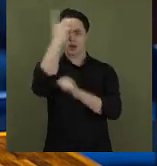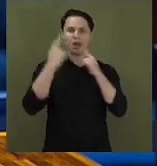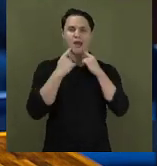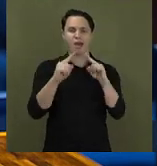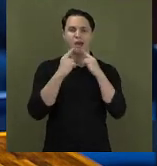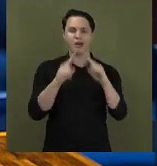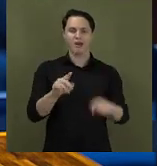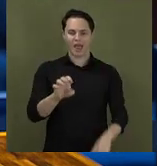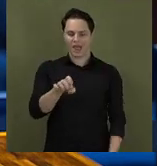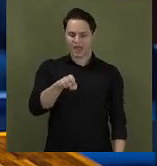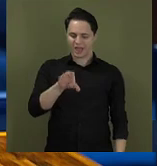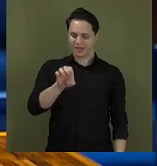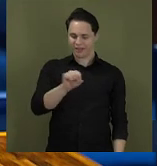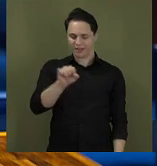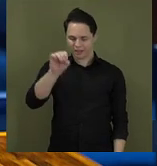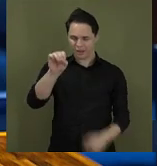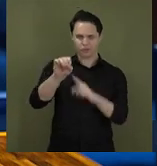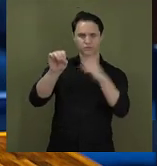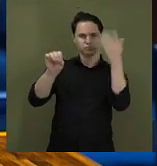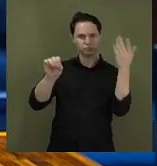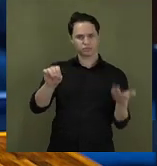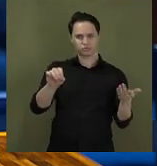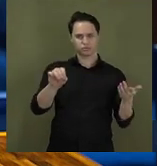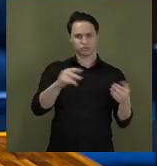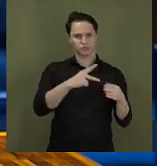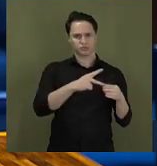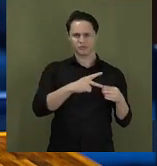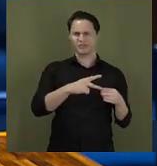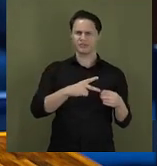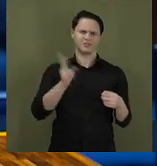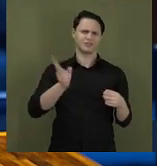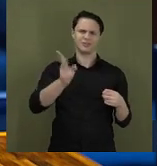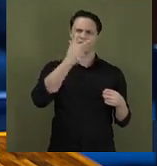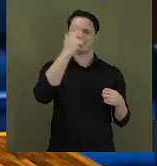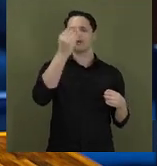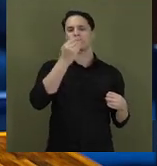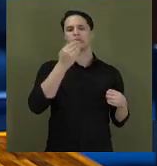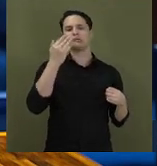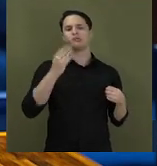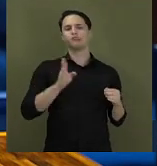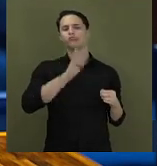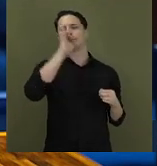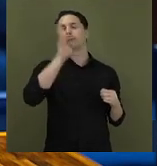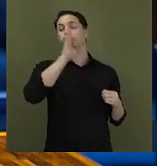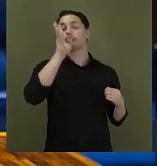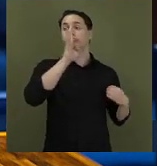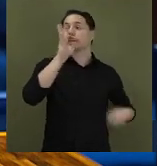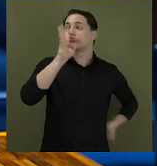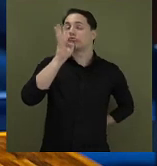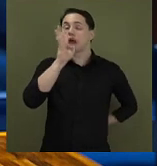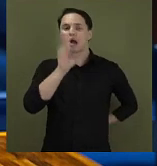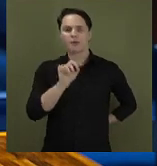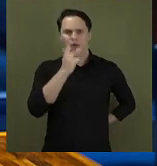aos excessos, né, os supostos excessos da Petrobras. Isso sempre é colocado em abstrato. Nunca se aponta qual foi o excesso